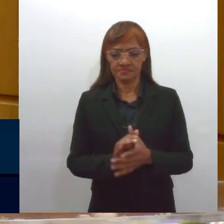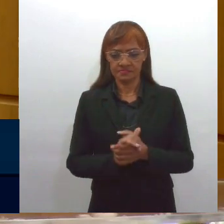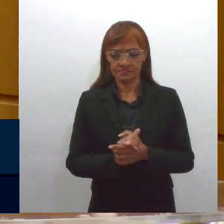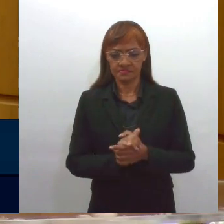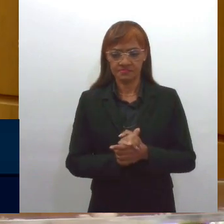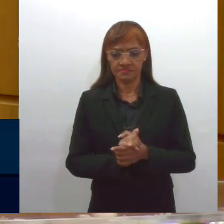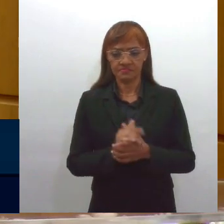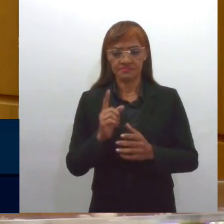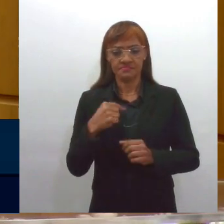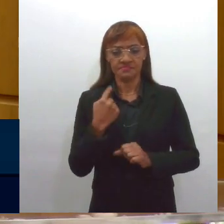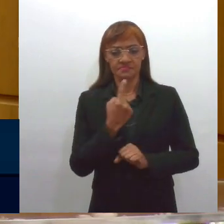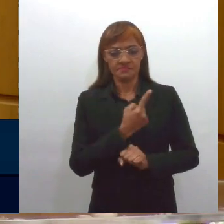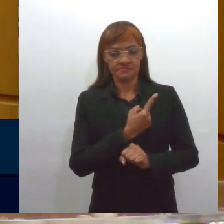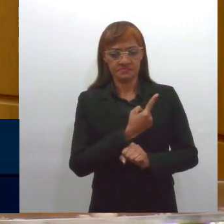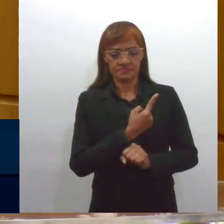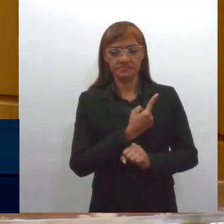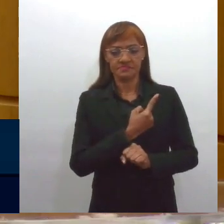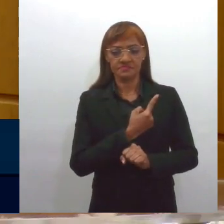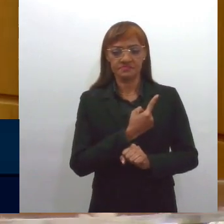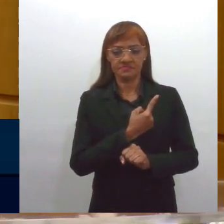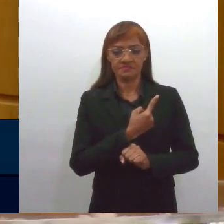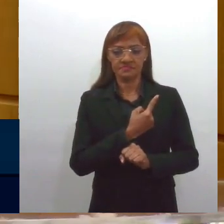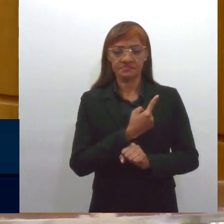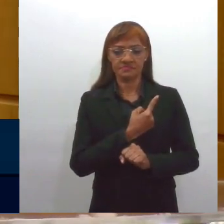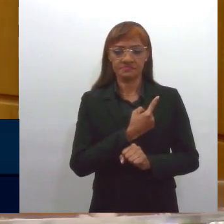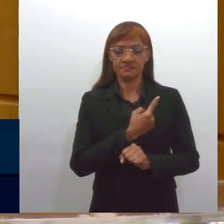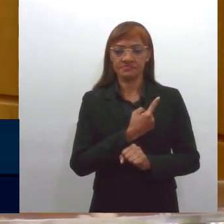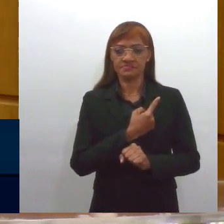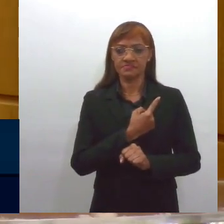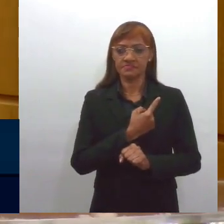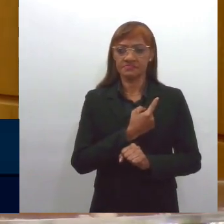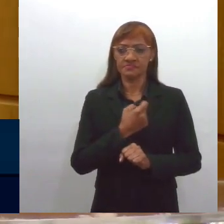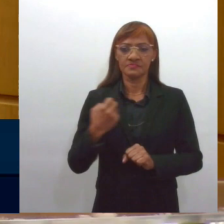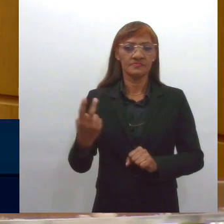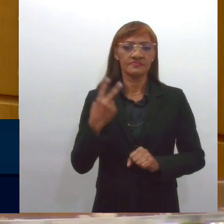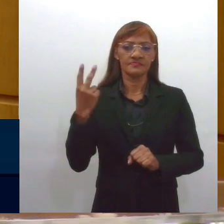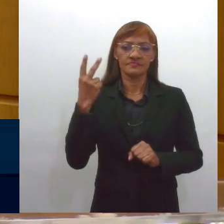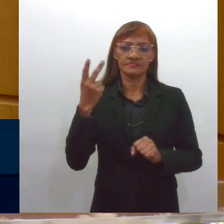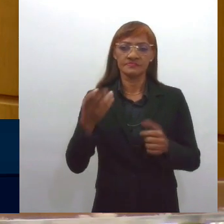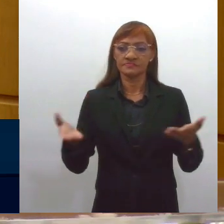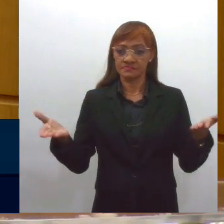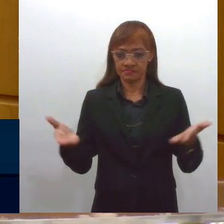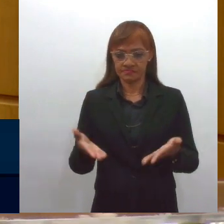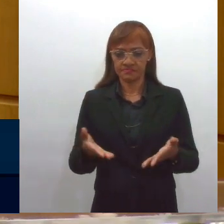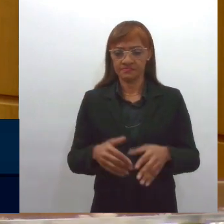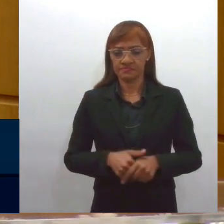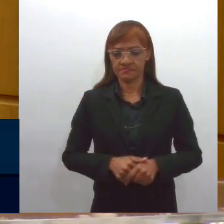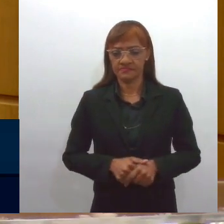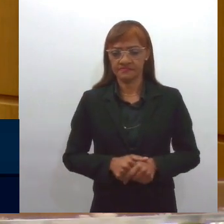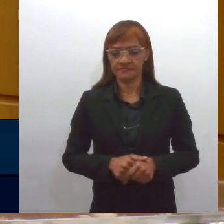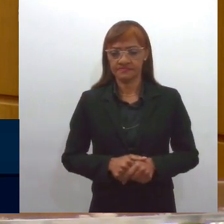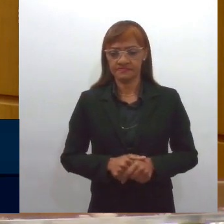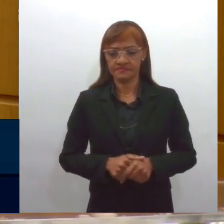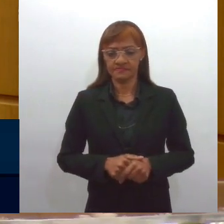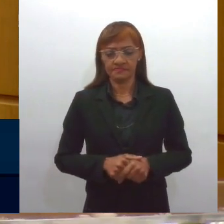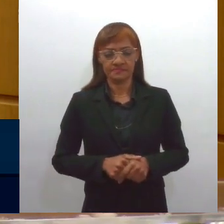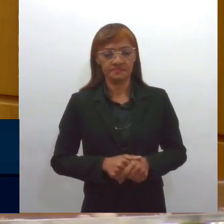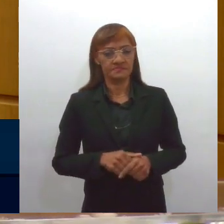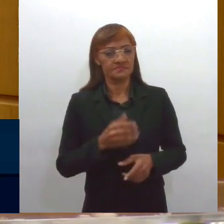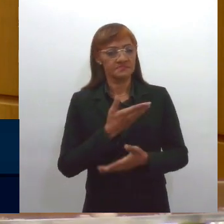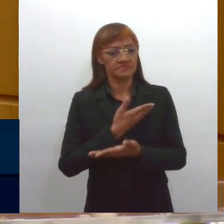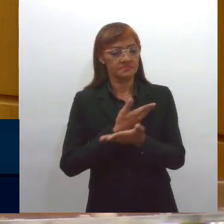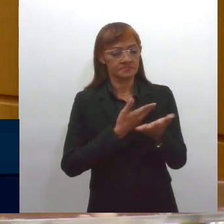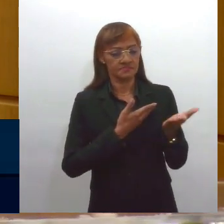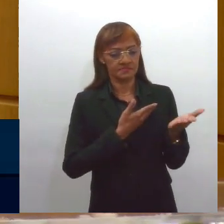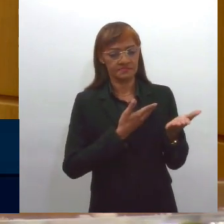sendo lembrados na manhã de hoje, os amigos, né? E